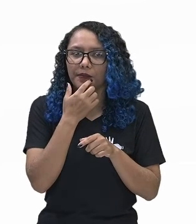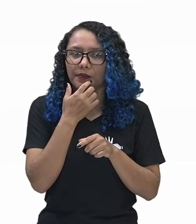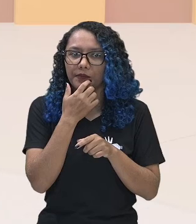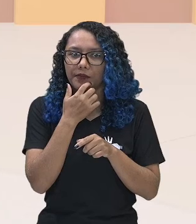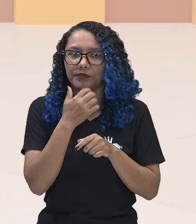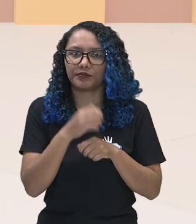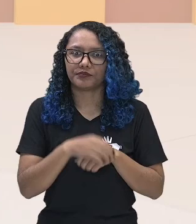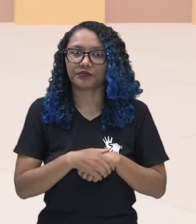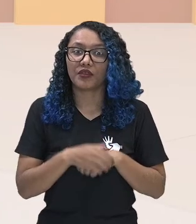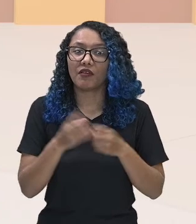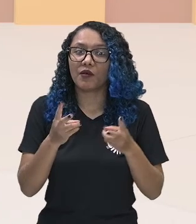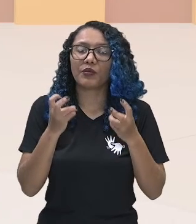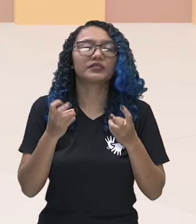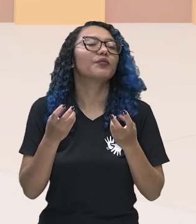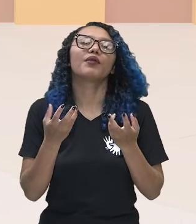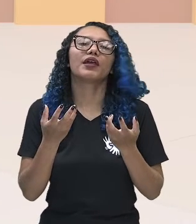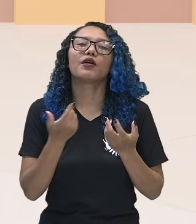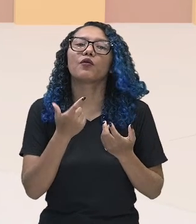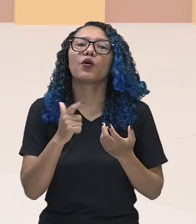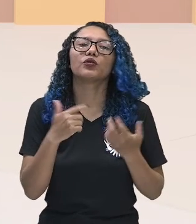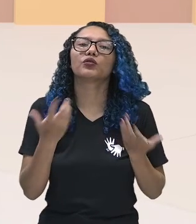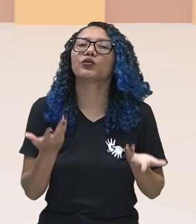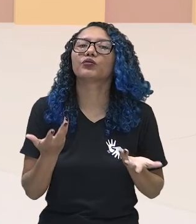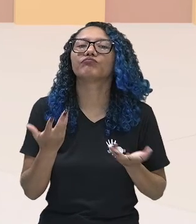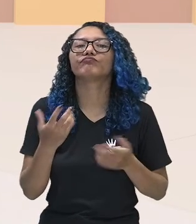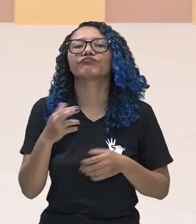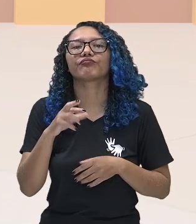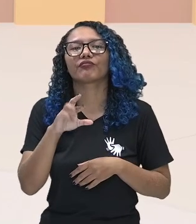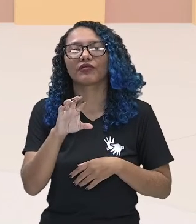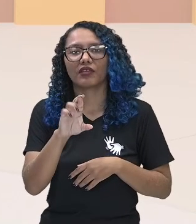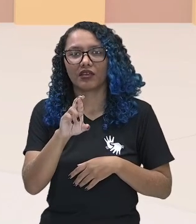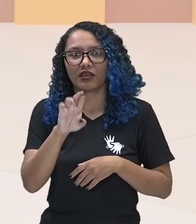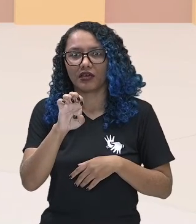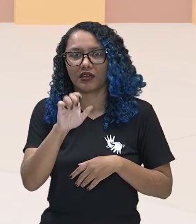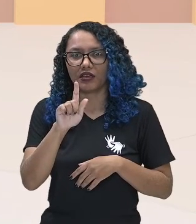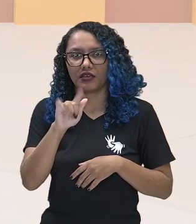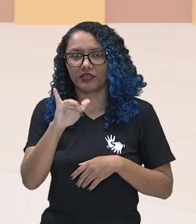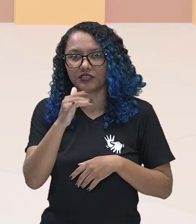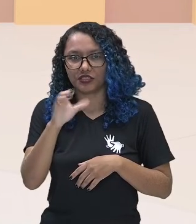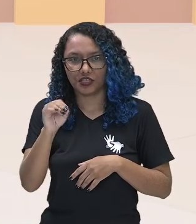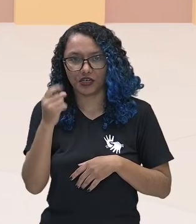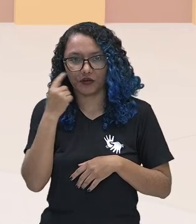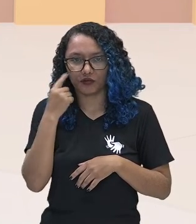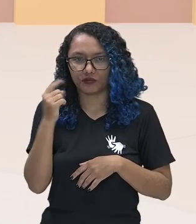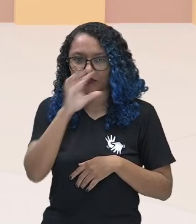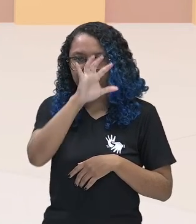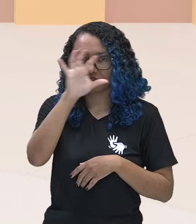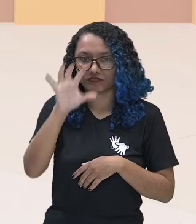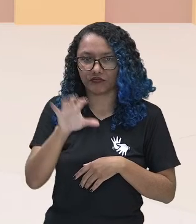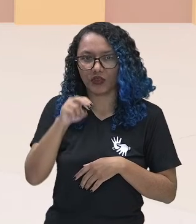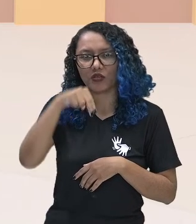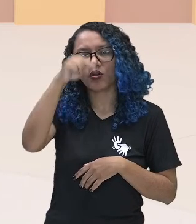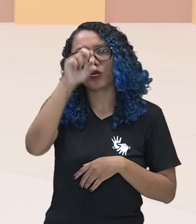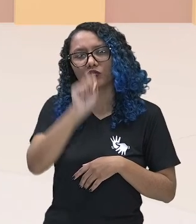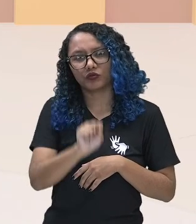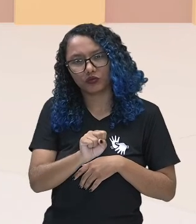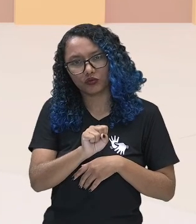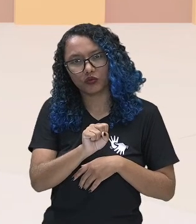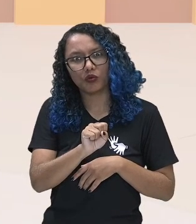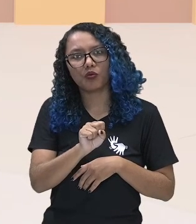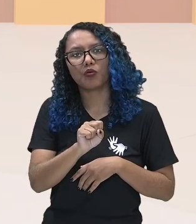a região. Então, a gente vai observar na imagem, olha, a região norte, nordeste, sul, sudeste